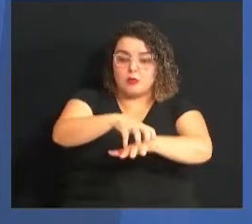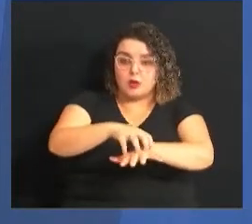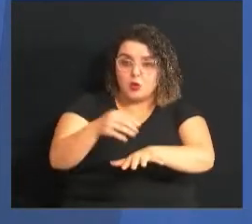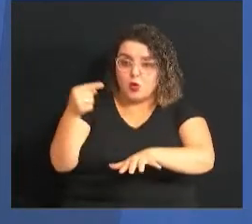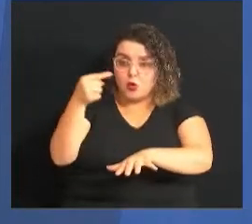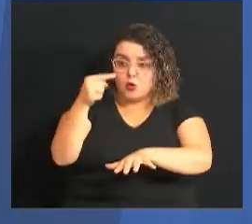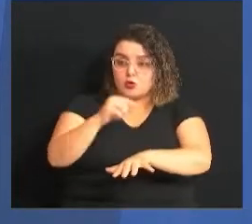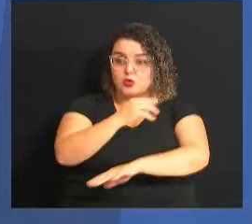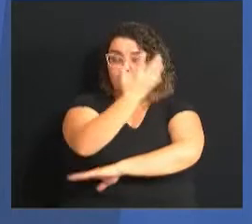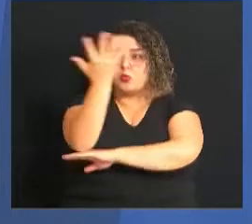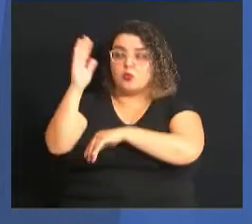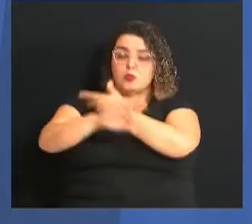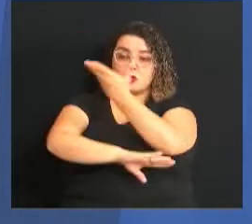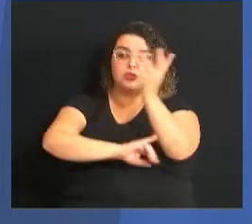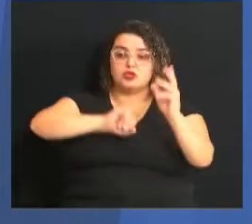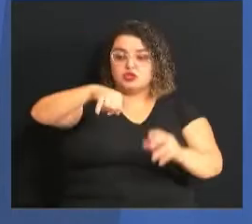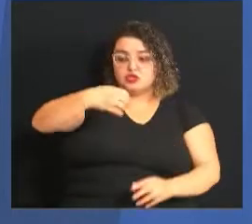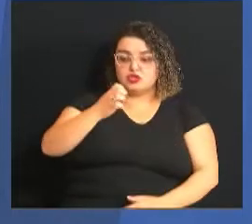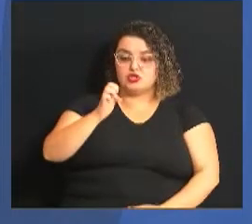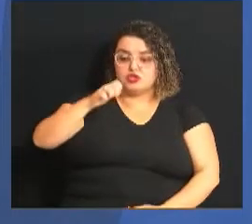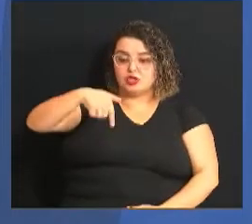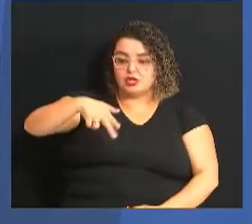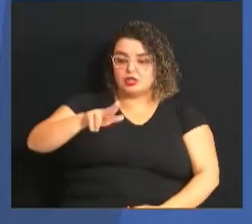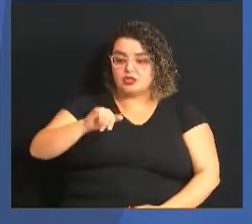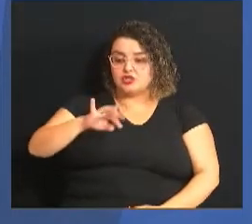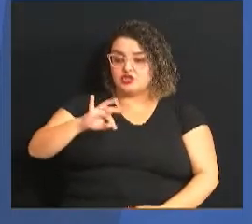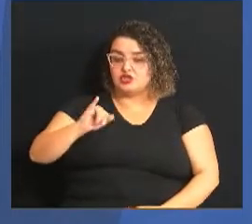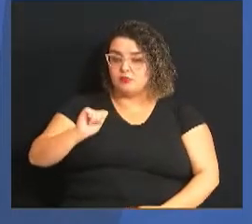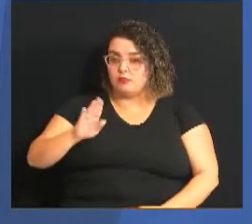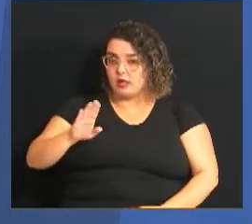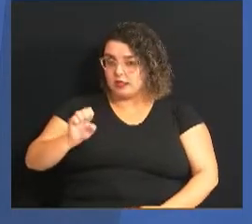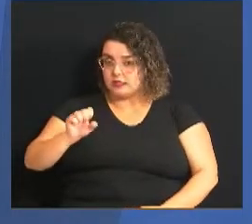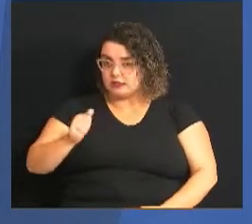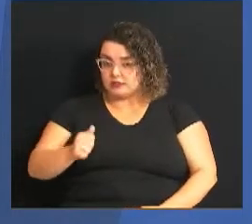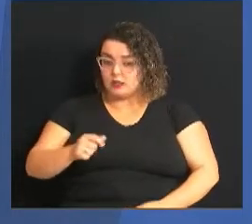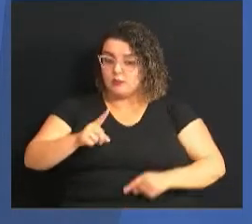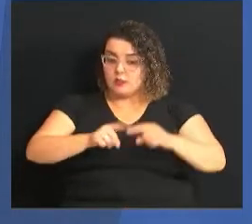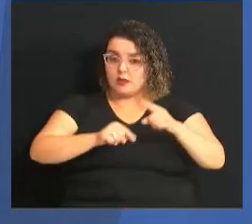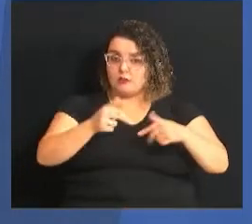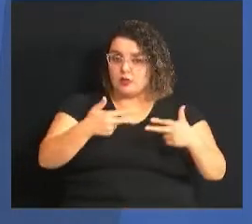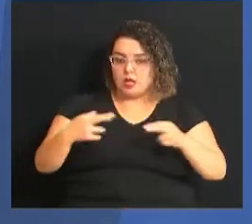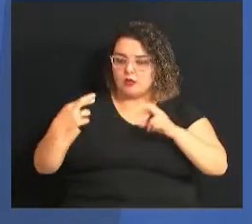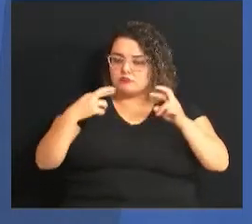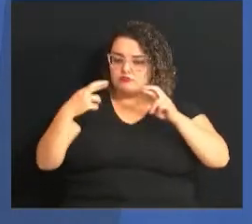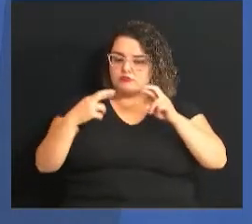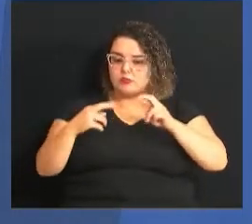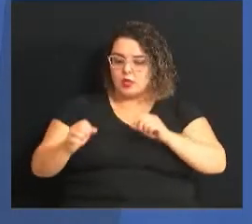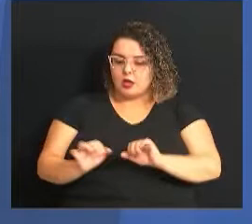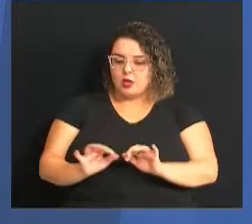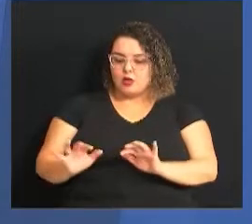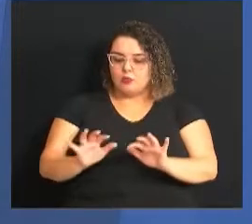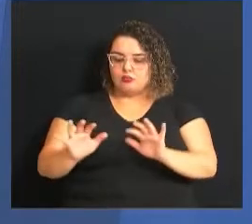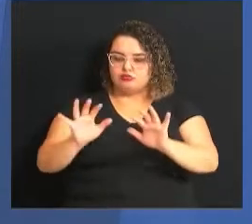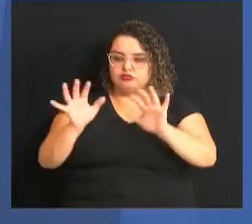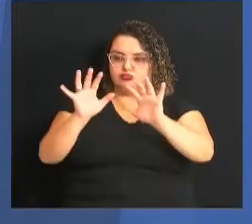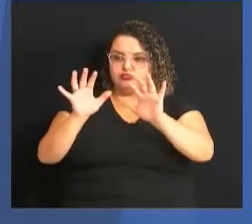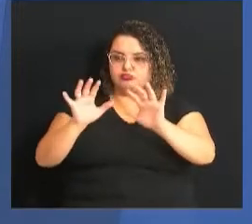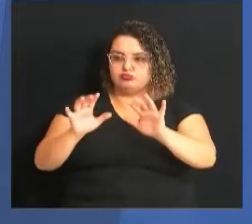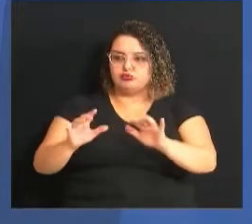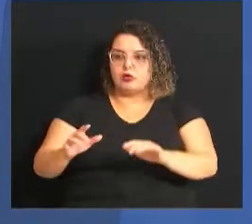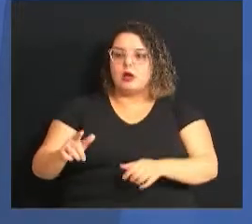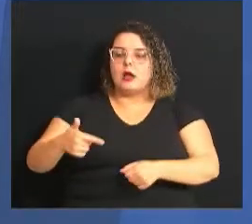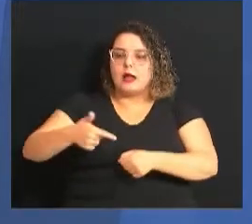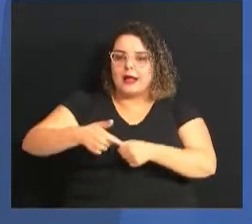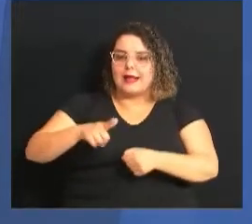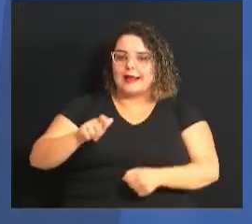Bosque do Jequitibás, conta com equipamentos que realizam análise de gases de veículos movidos a gasolina,